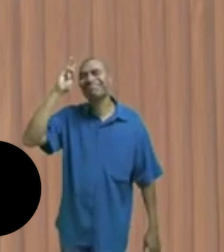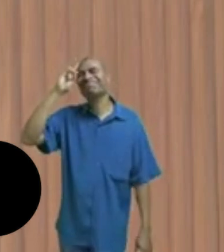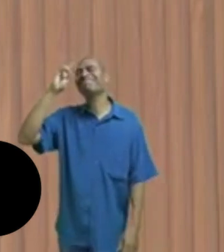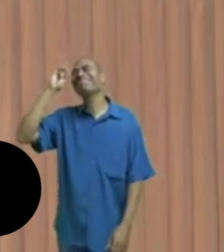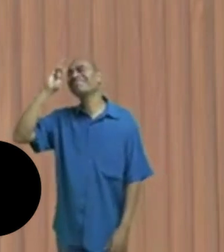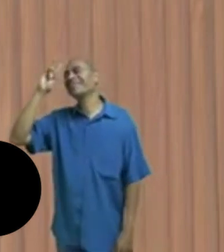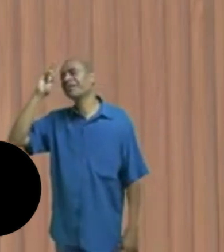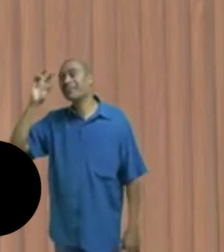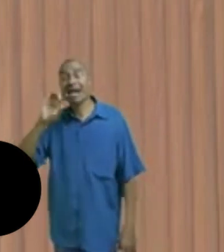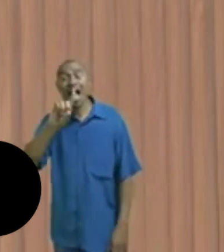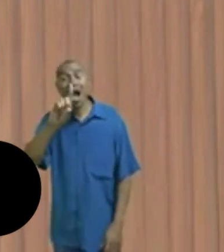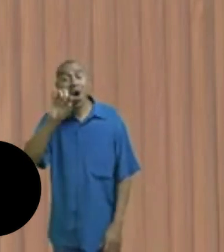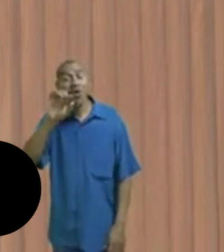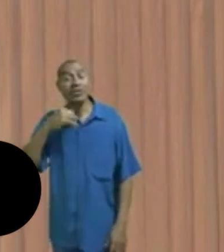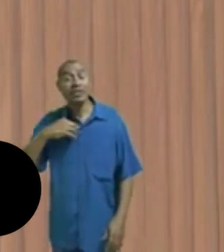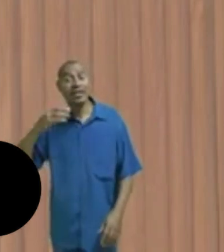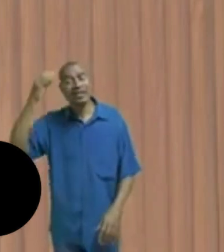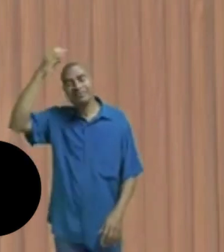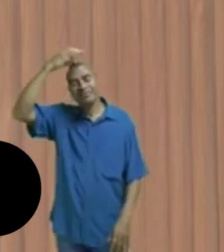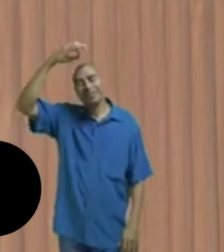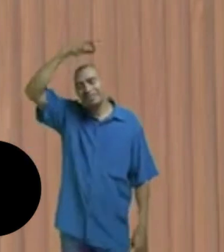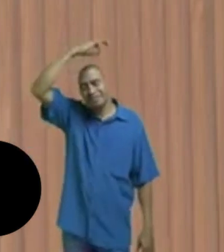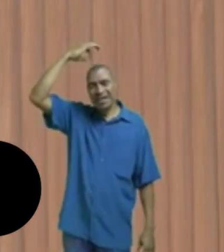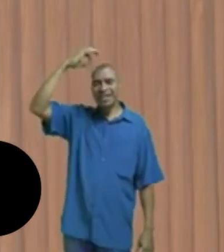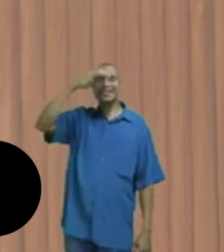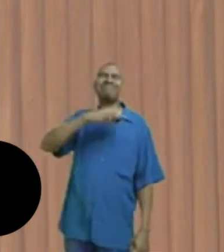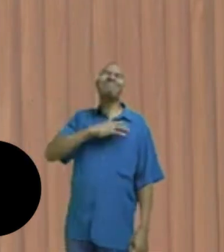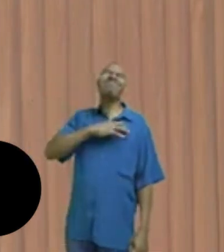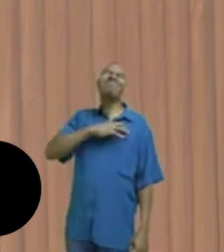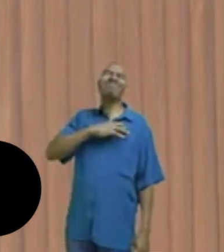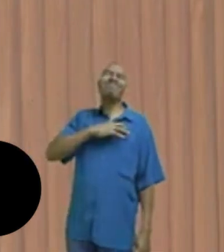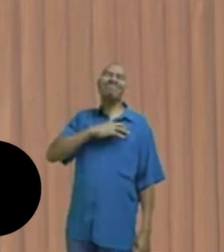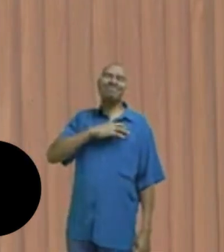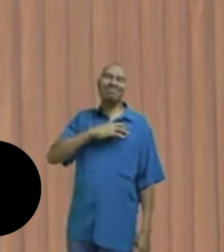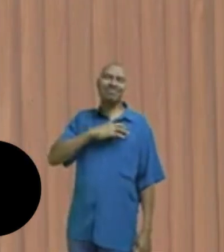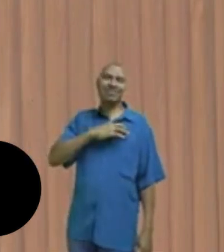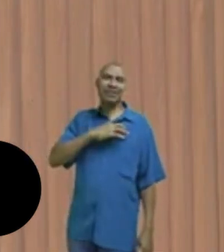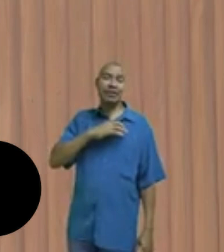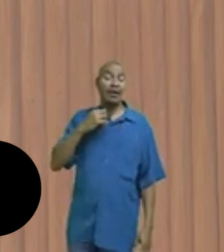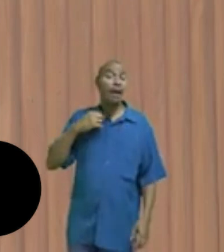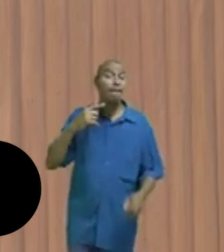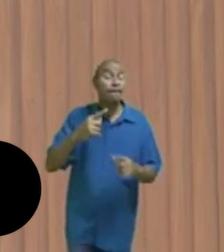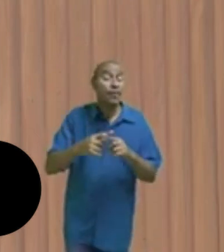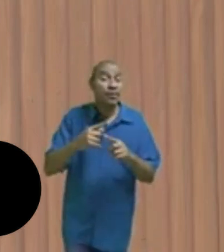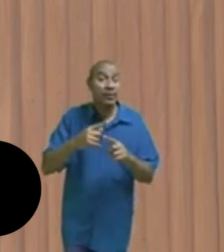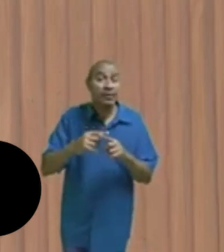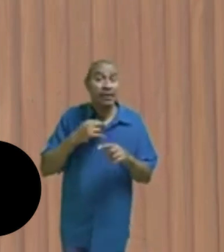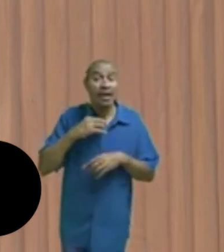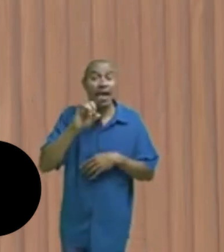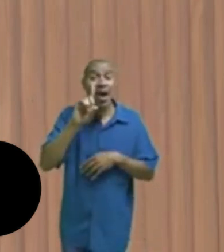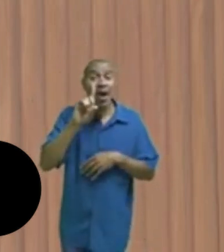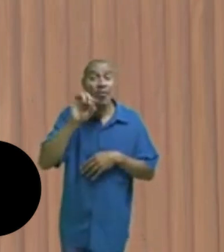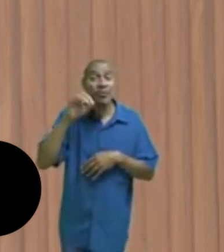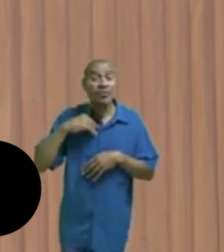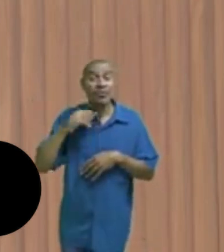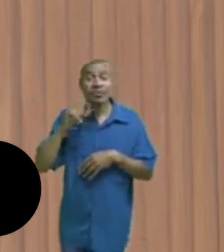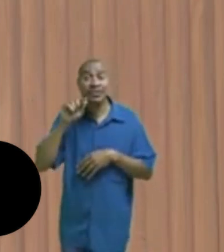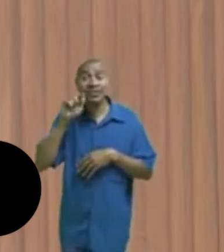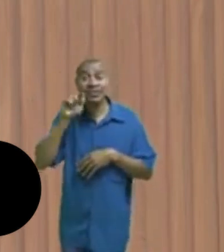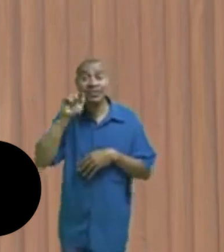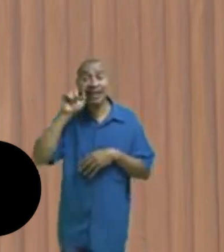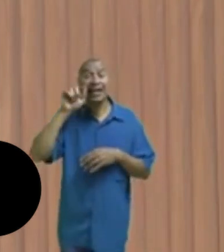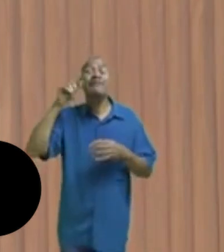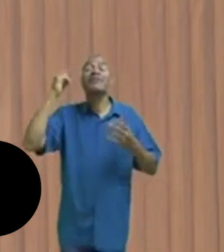momento o dia em que o Espírito Santo entrou no seu coração. Porque esse dia está marcado, esse dia